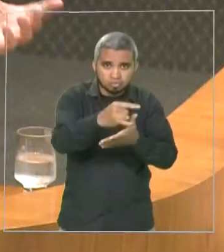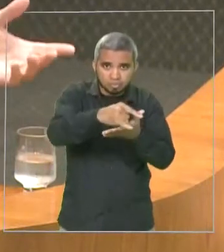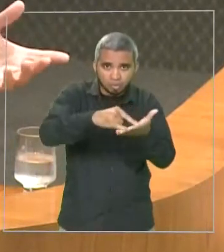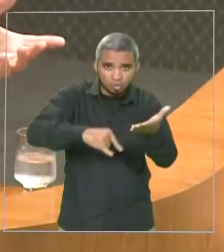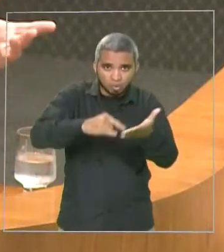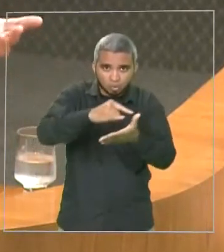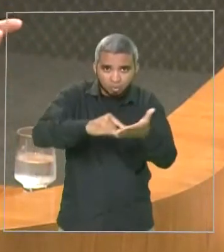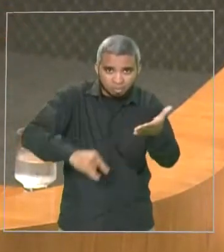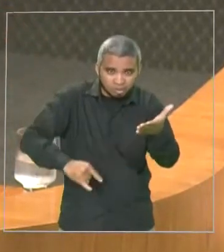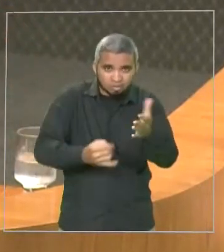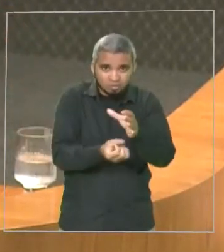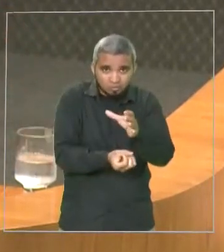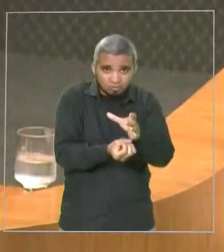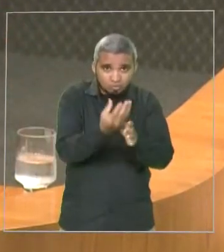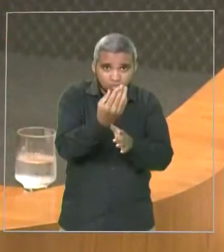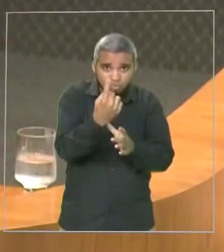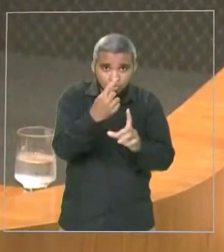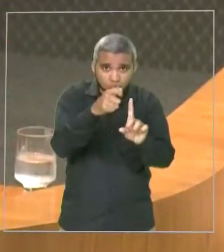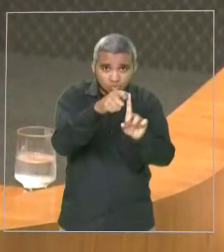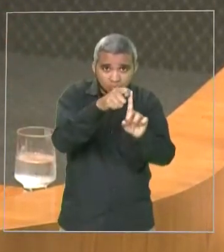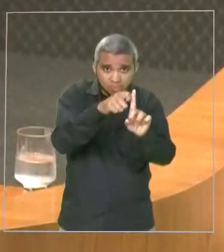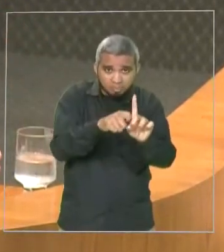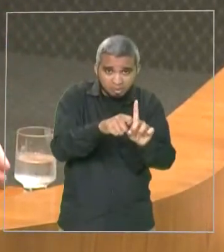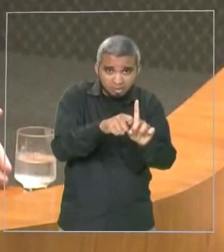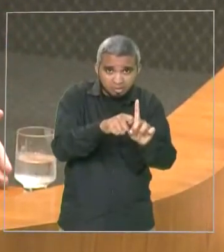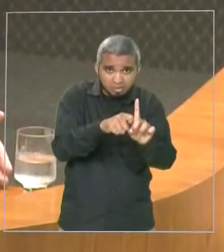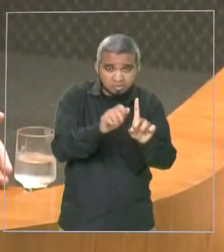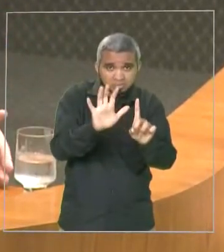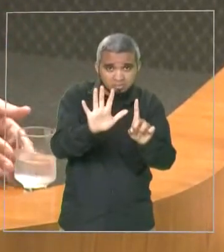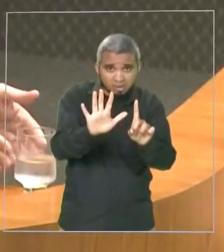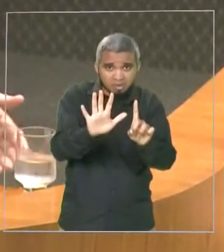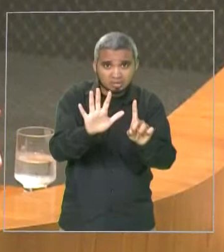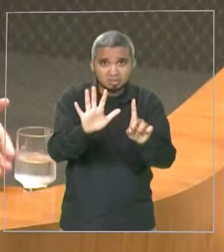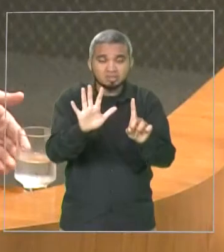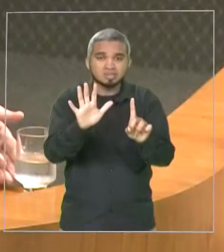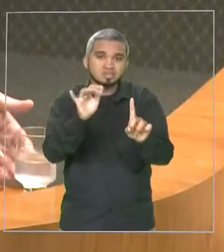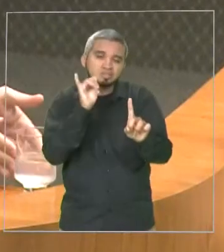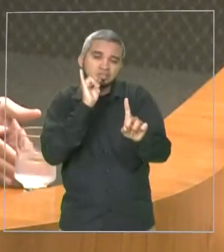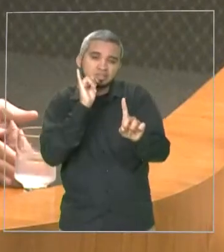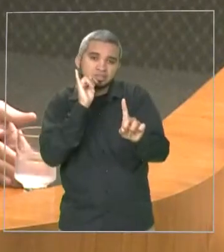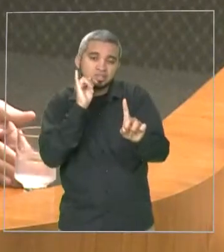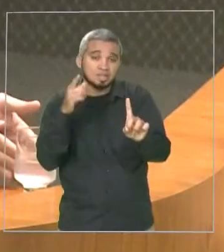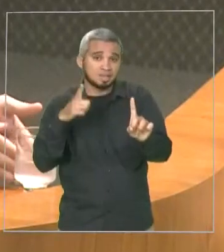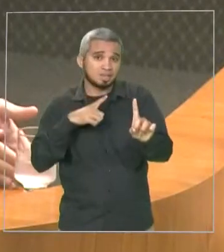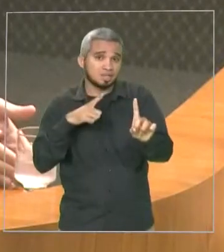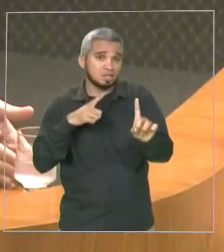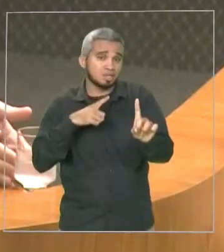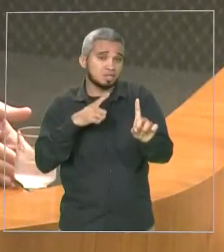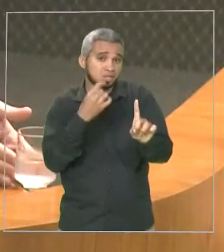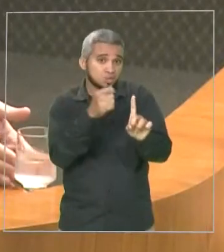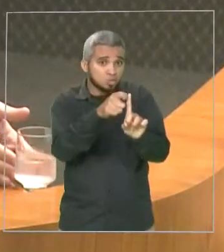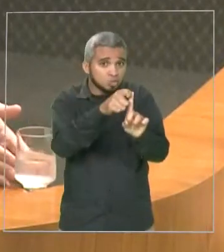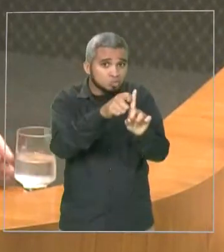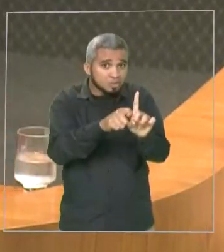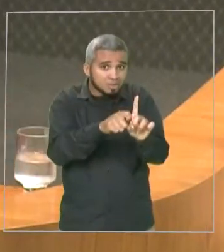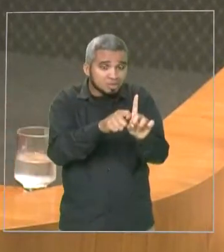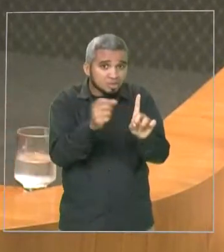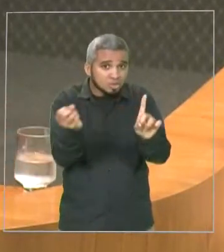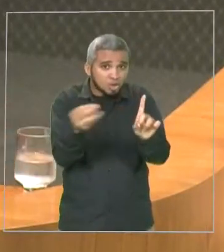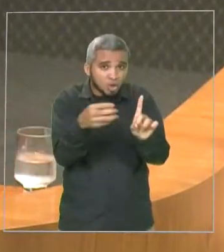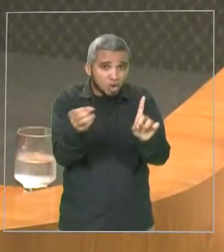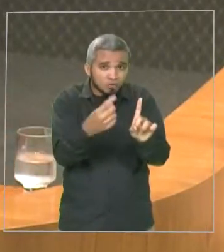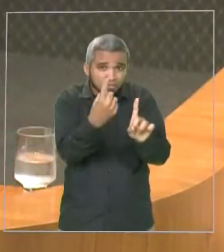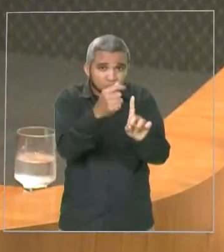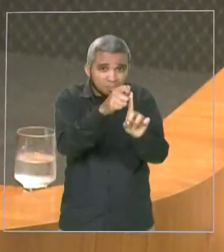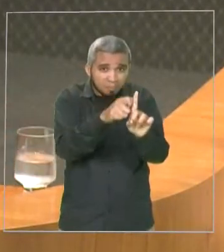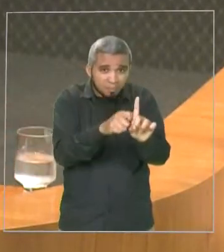um crédito muito diferente de uma empresa de 5, de 6 meses, de 5, de 6 anos, de 10 anos. Então, por isso